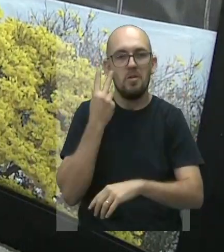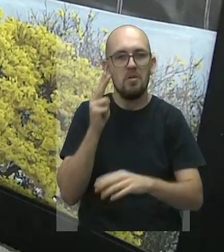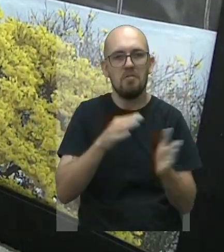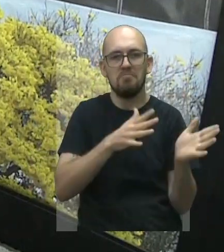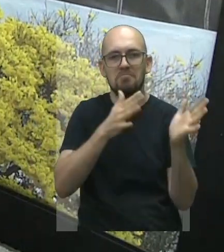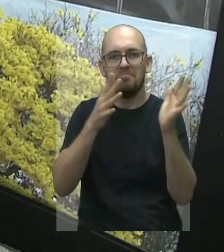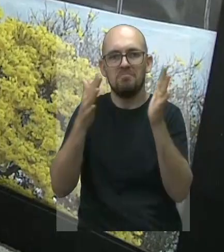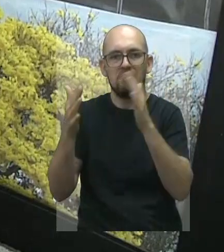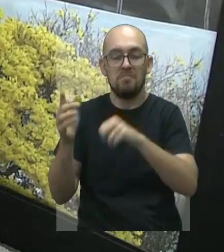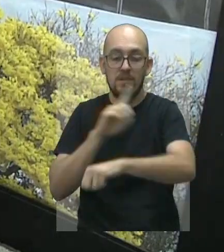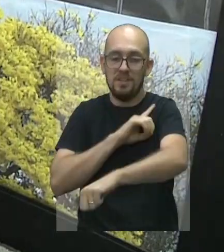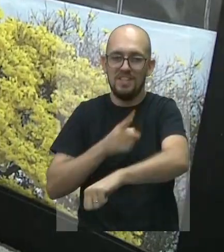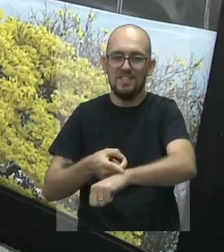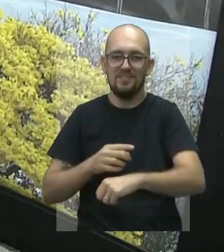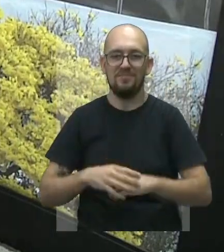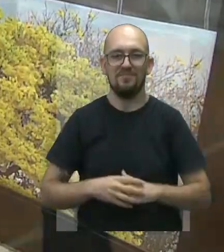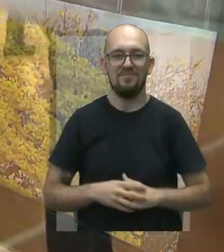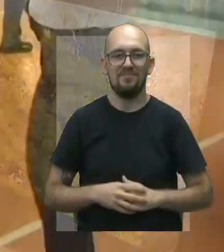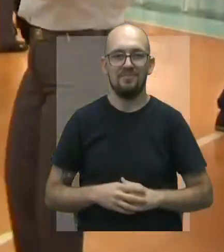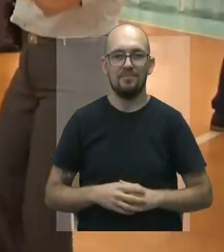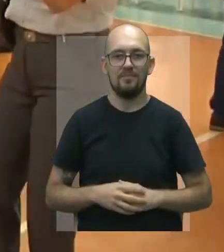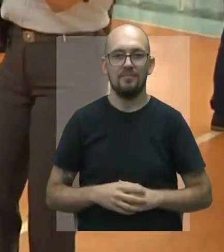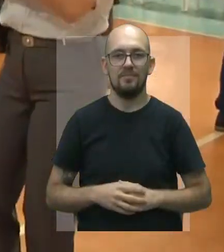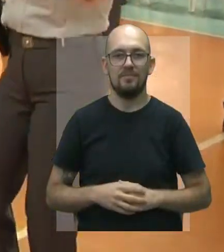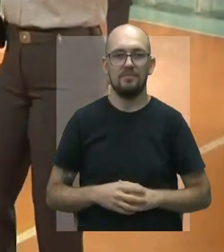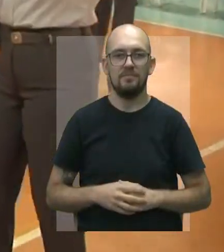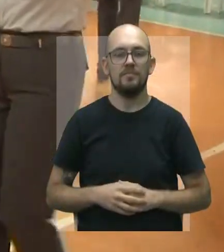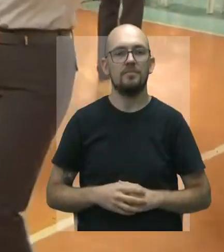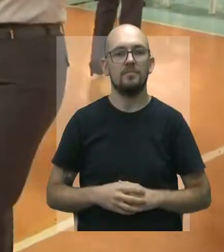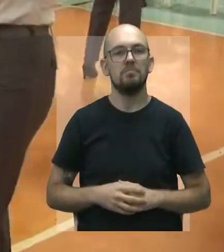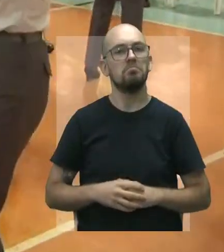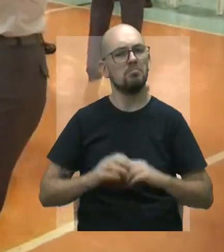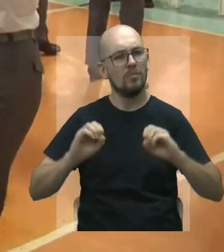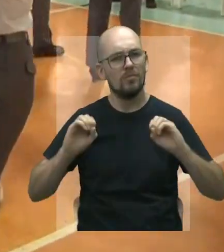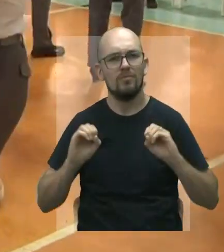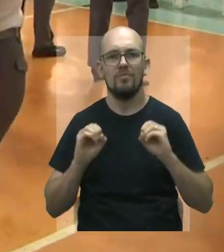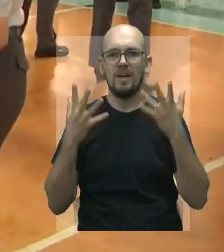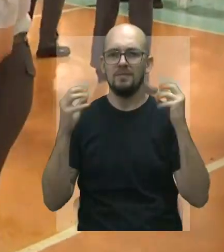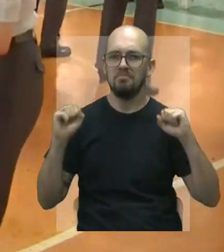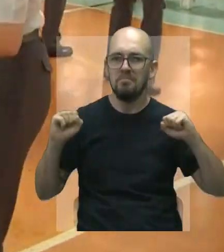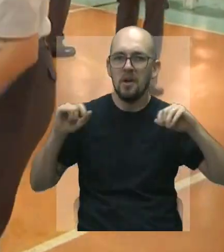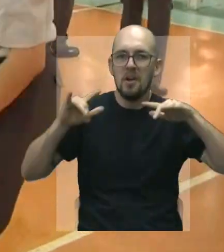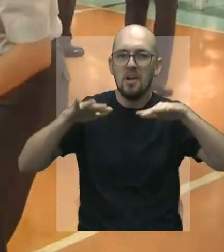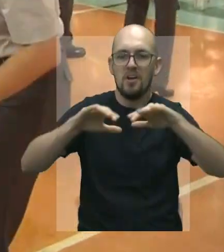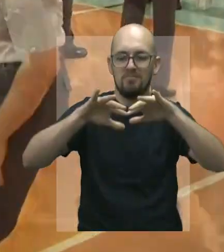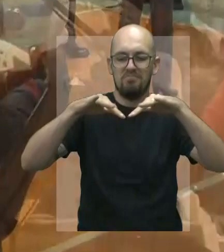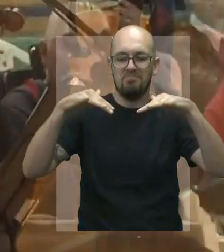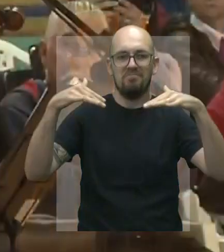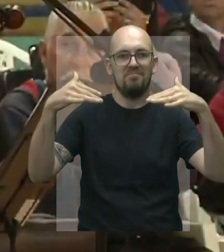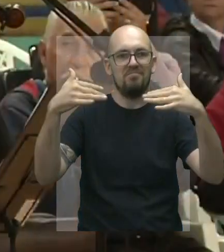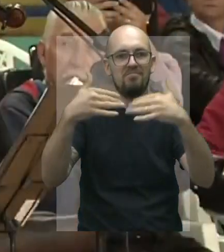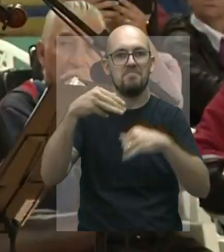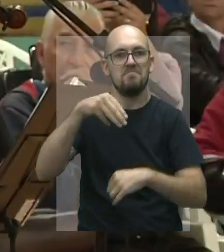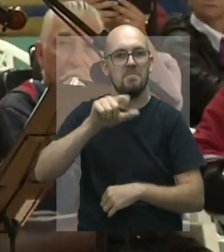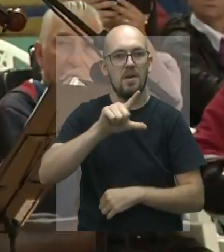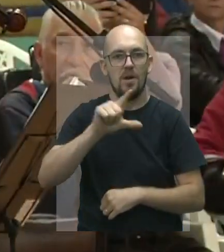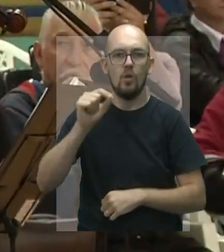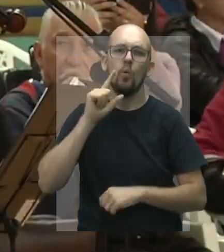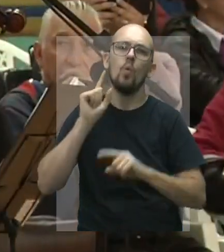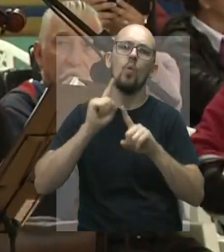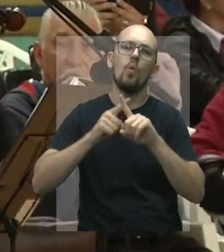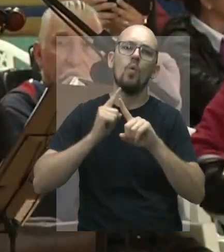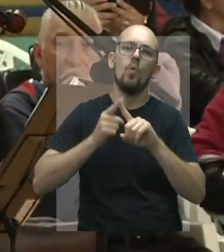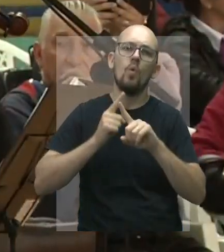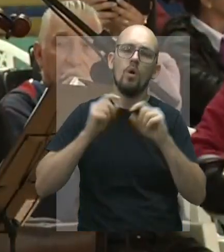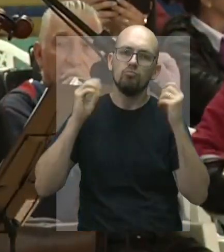na reportagem do Danilo Gatto. Uma verdadeira festa foi realizada no ginásio Flávio de Melo para comemorar os 20 anos